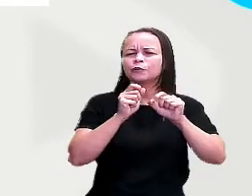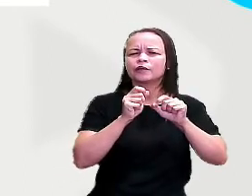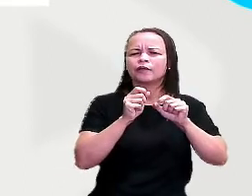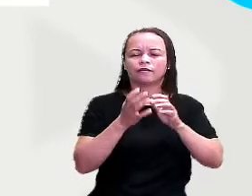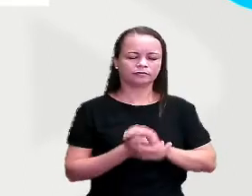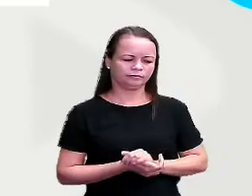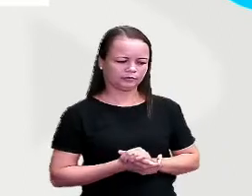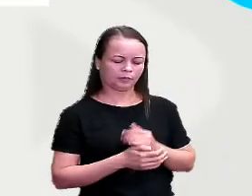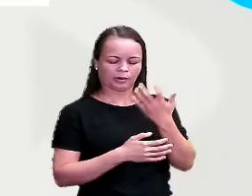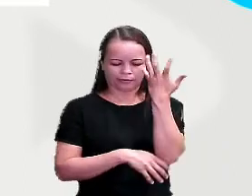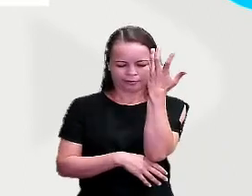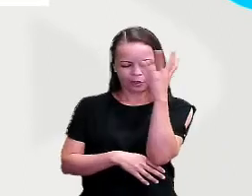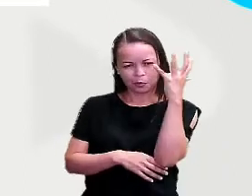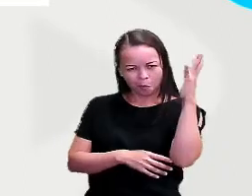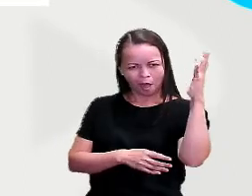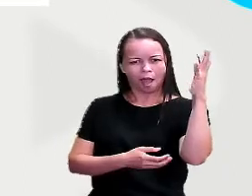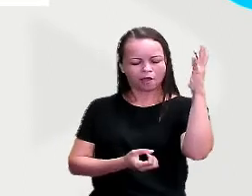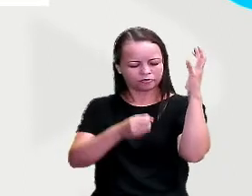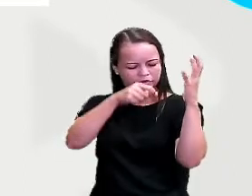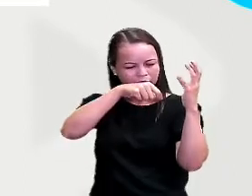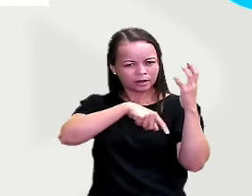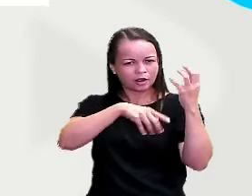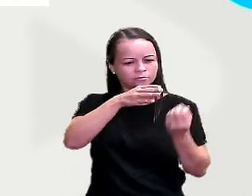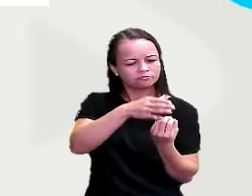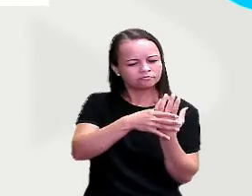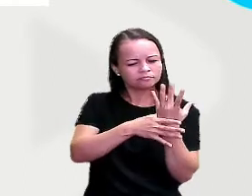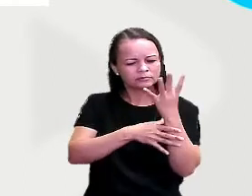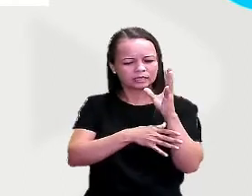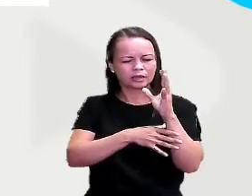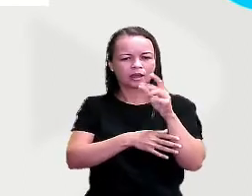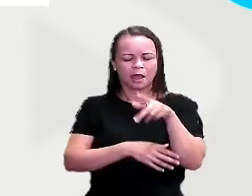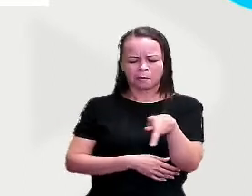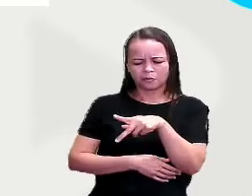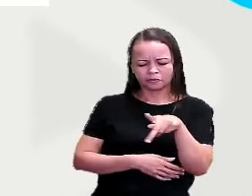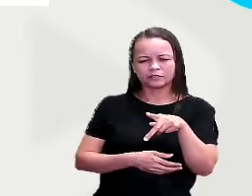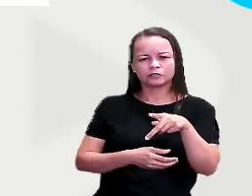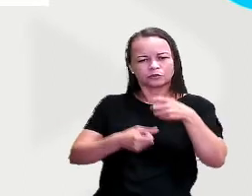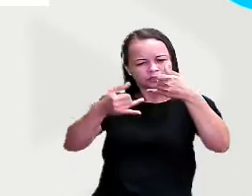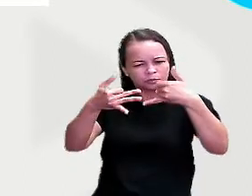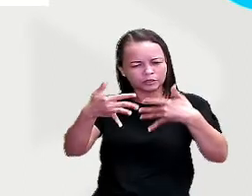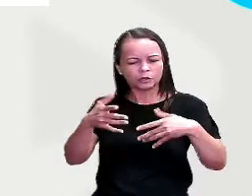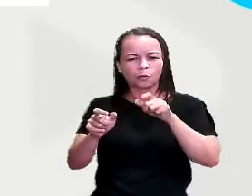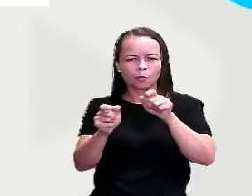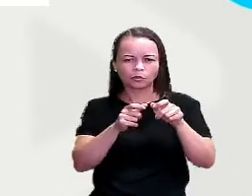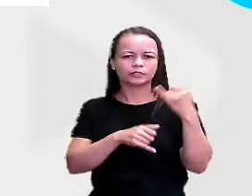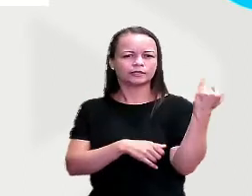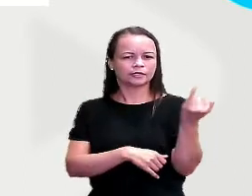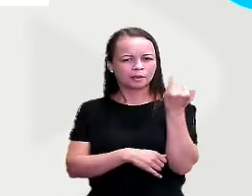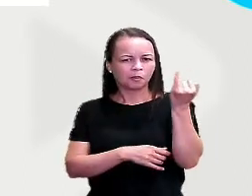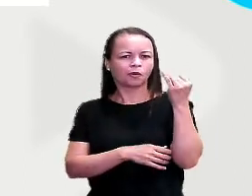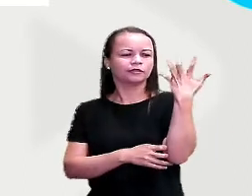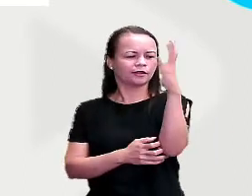Mônica. A professora falou que árvores são importantes porque nos dão oxigênio,